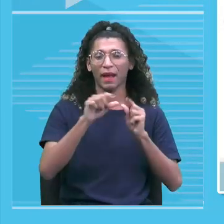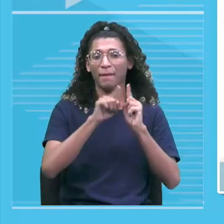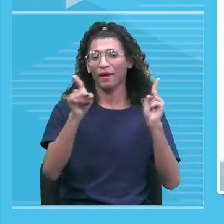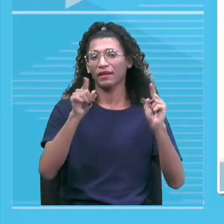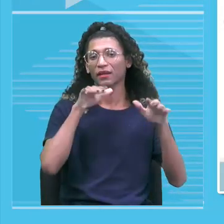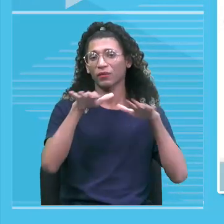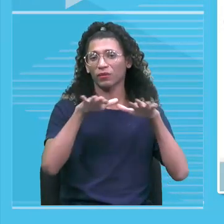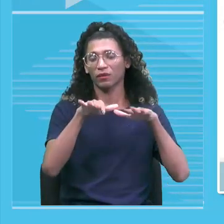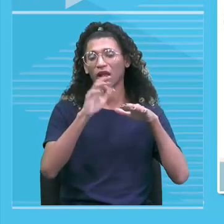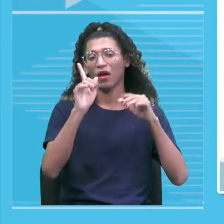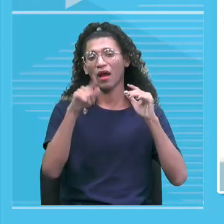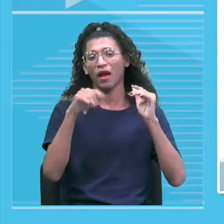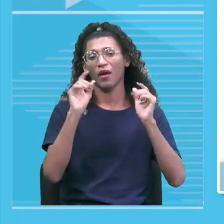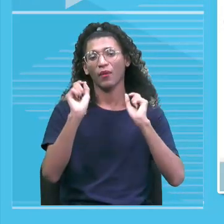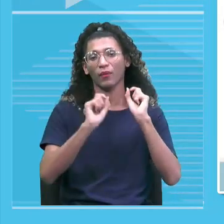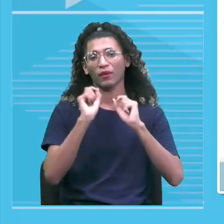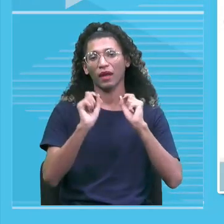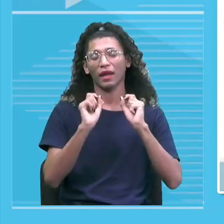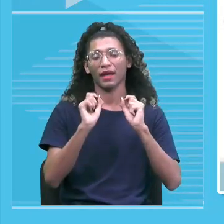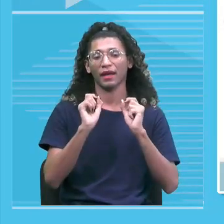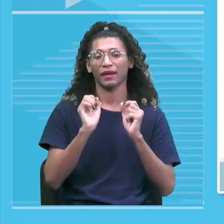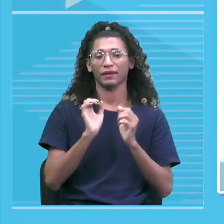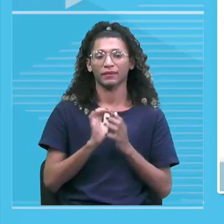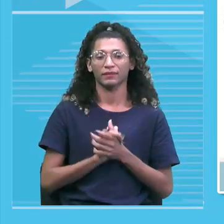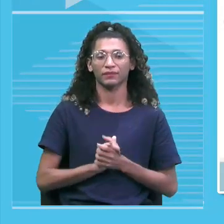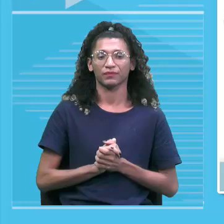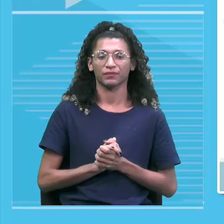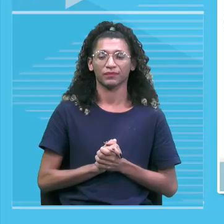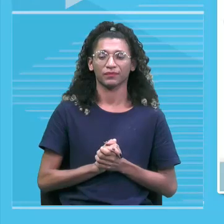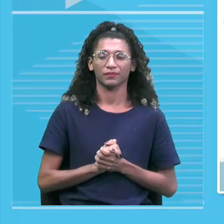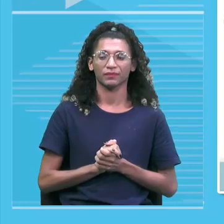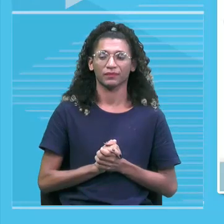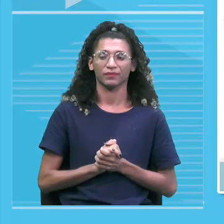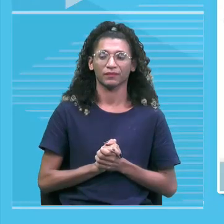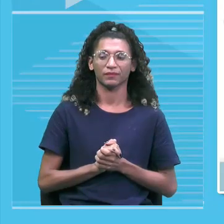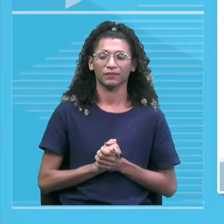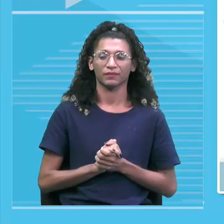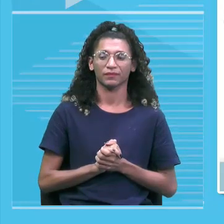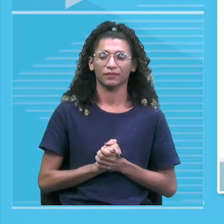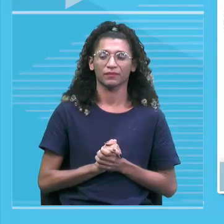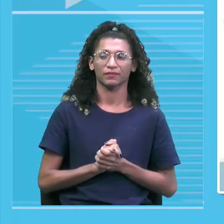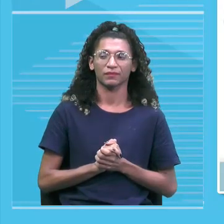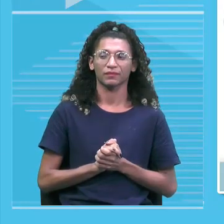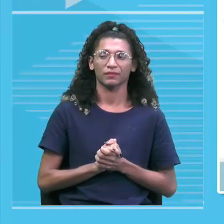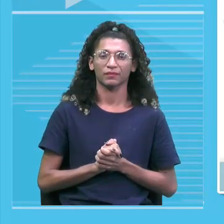é você oscilar na mesma posição